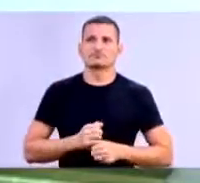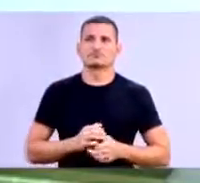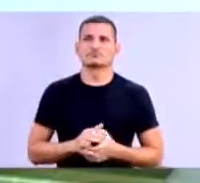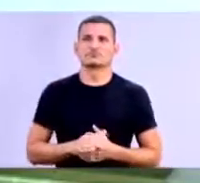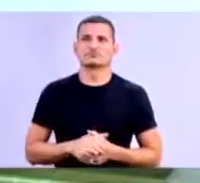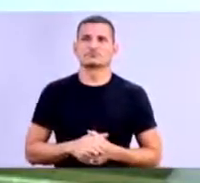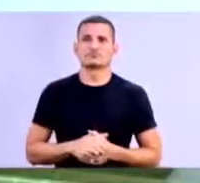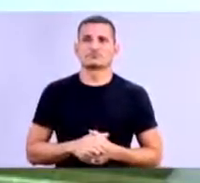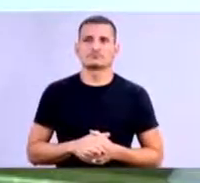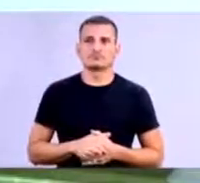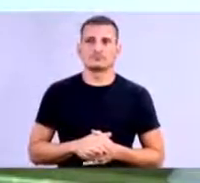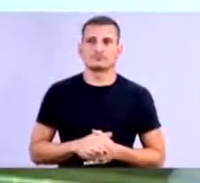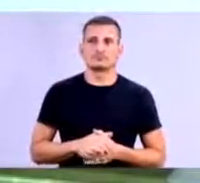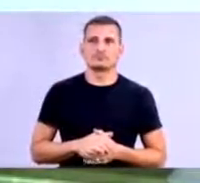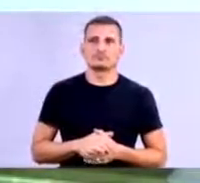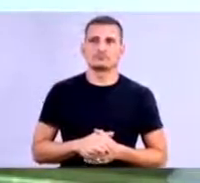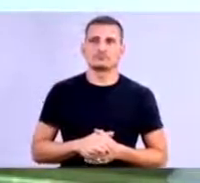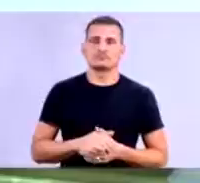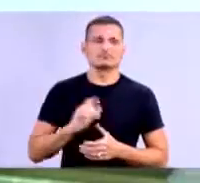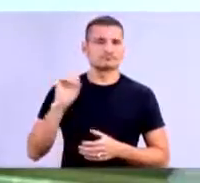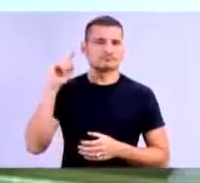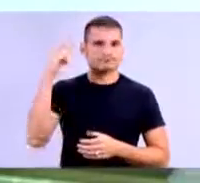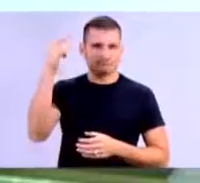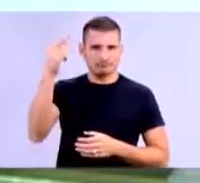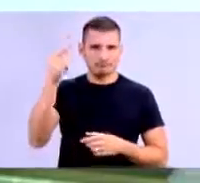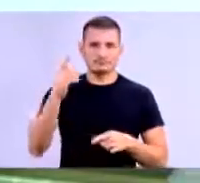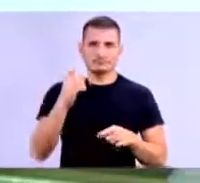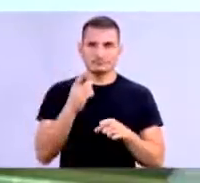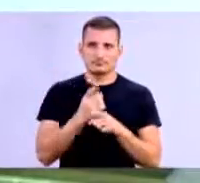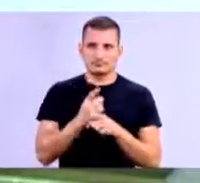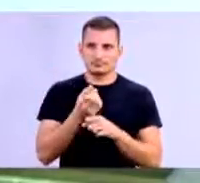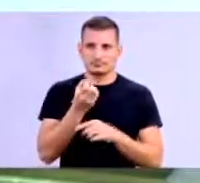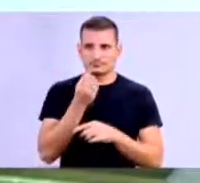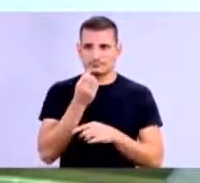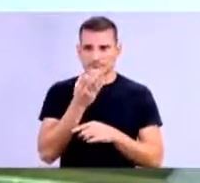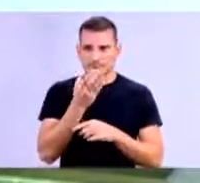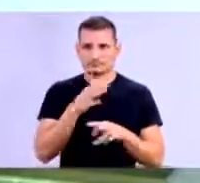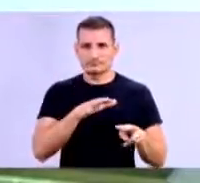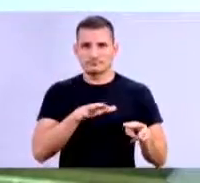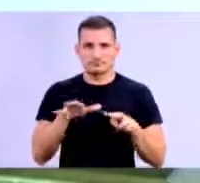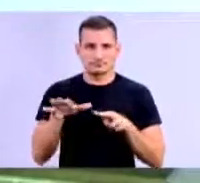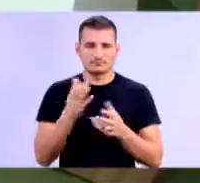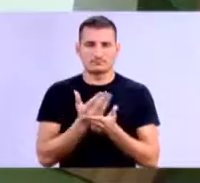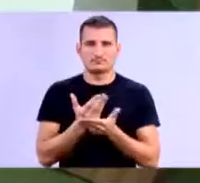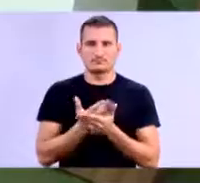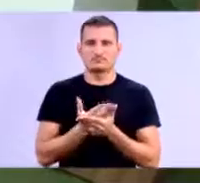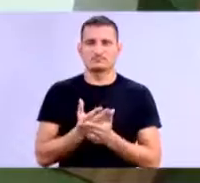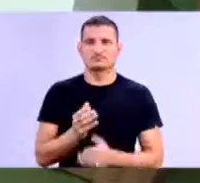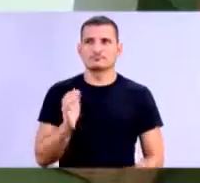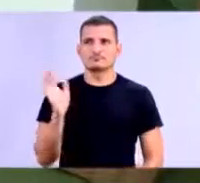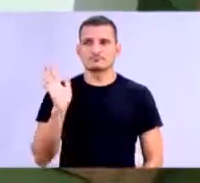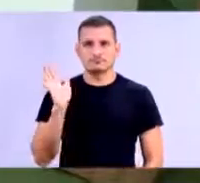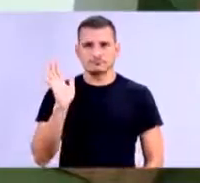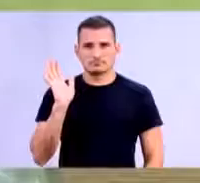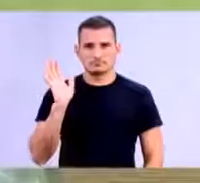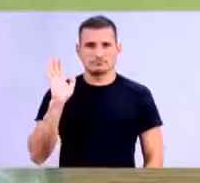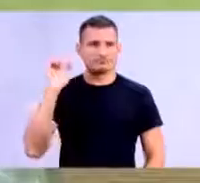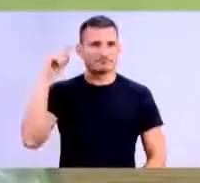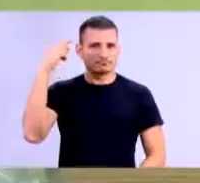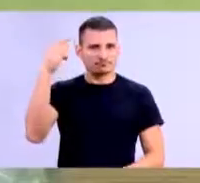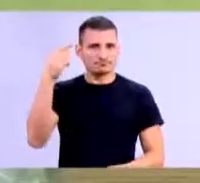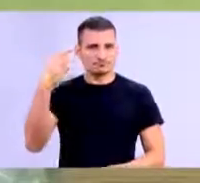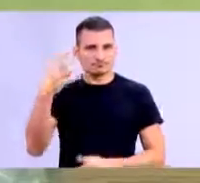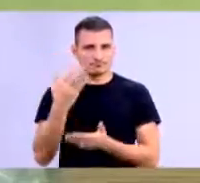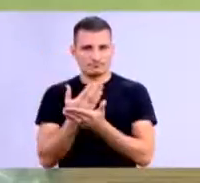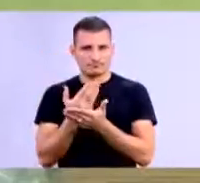aqui e até o nosso próximo encontro. Tenham todos uma ótima semana de estudo. Até a nossa aula 4, a